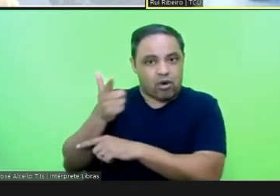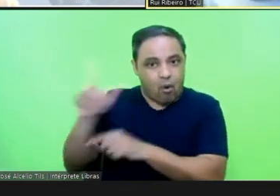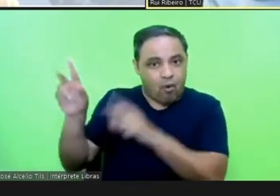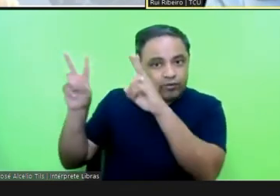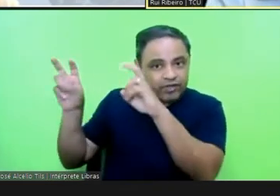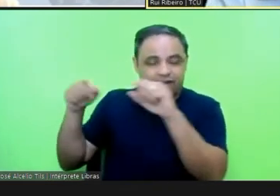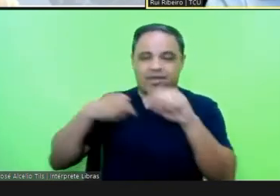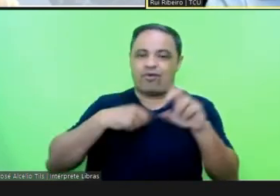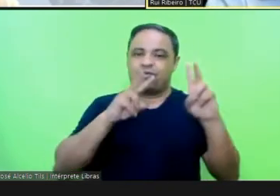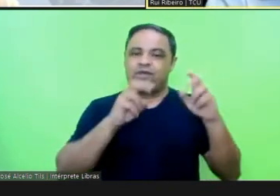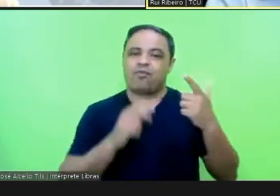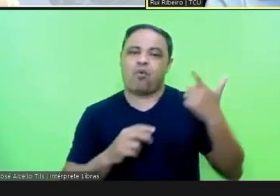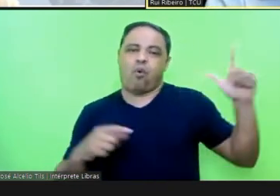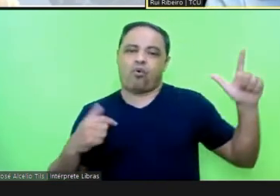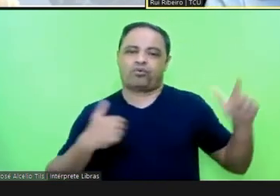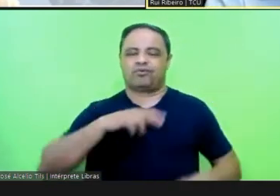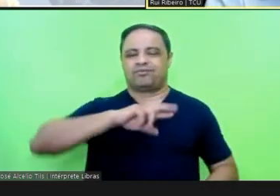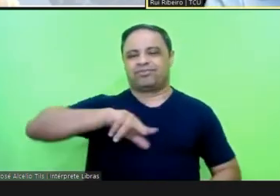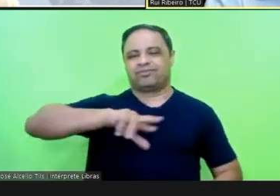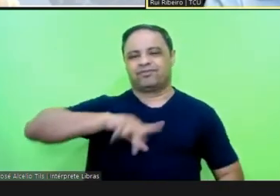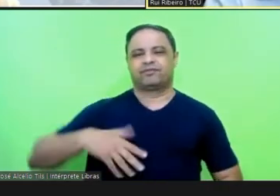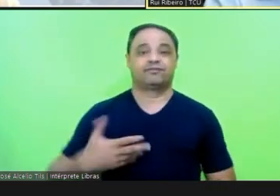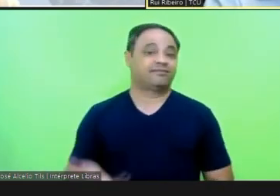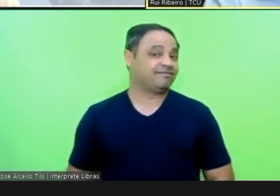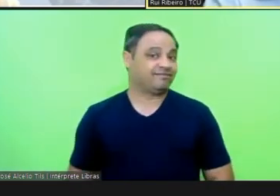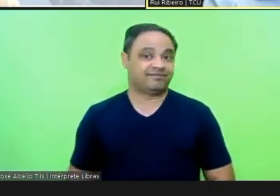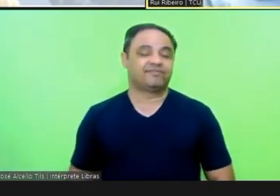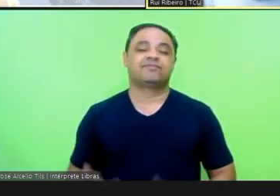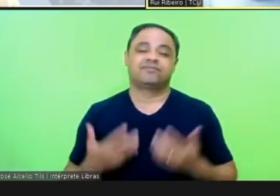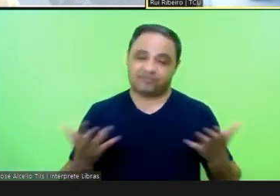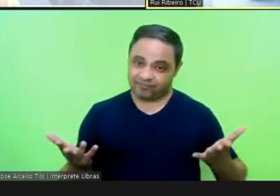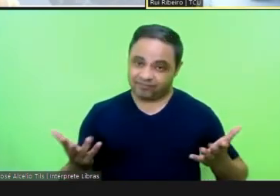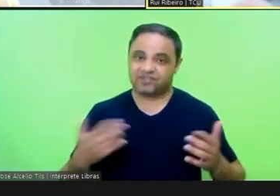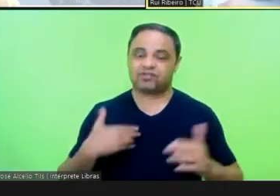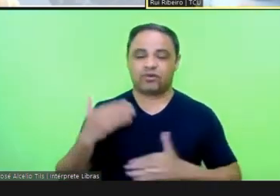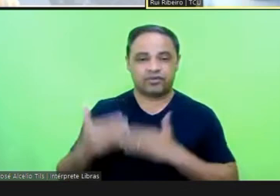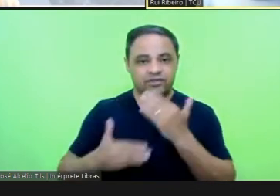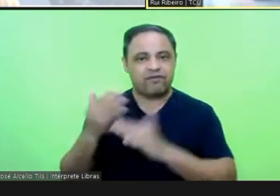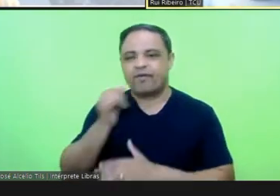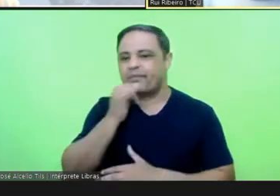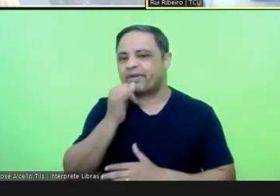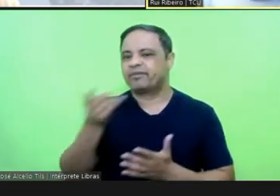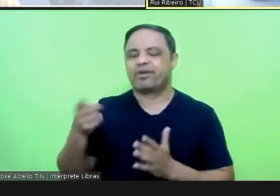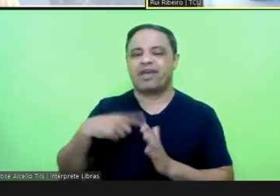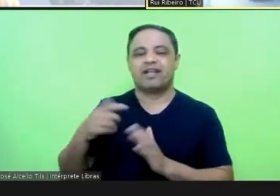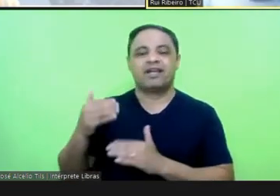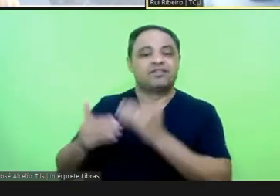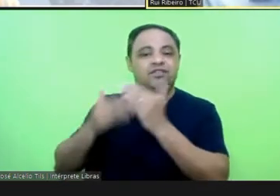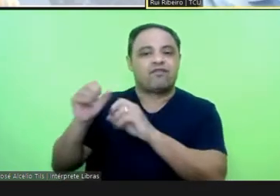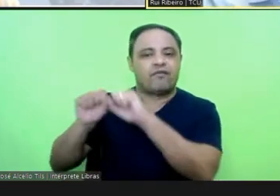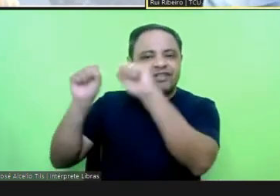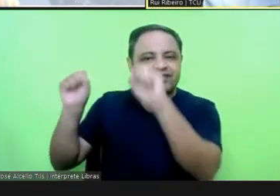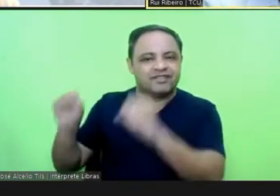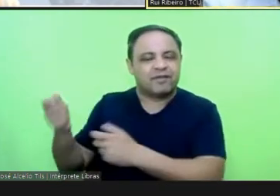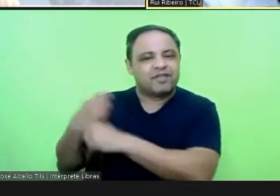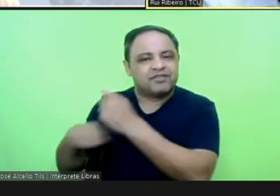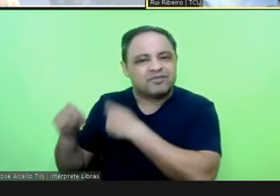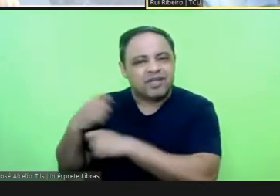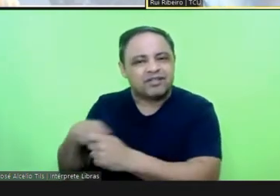tema e eu estou contratando uma coisa completamente especializada. Ele só desenvolve aqui, por exemplo, ele desenvolve sistemas